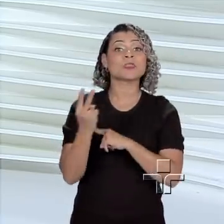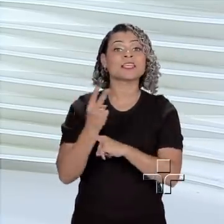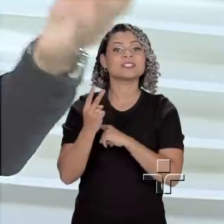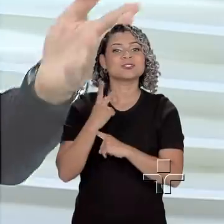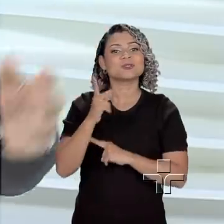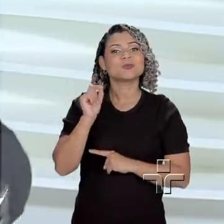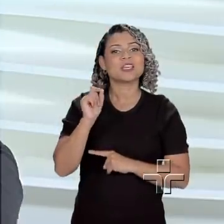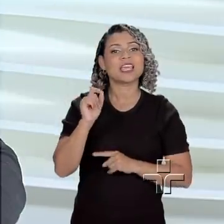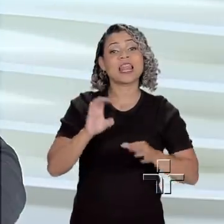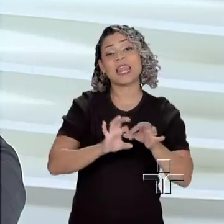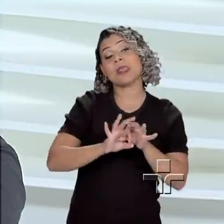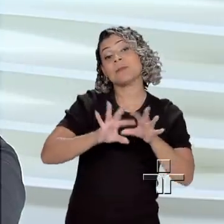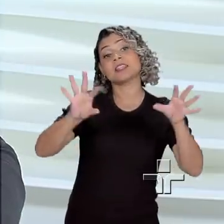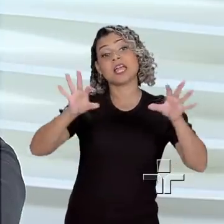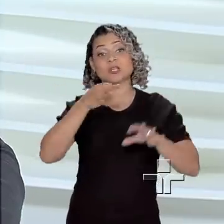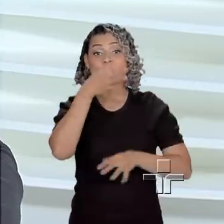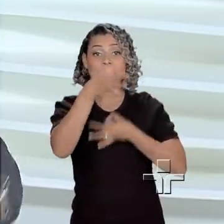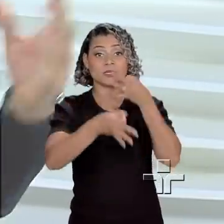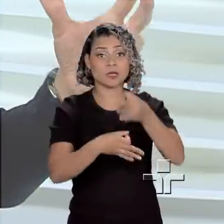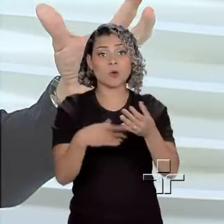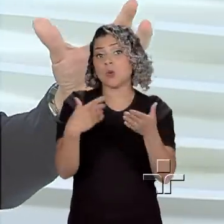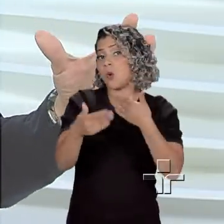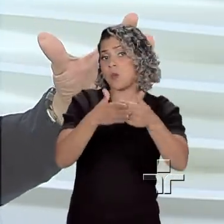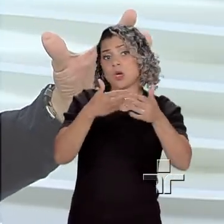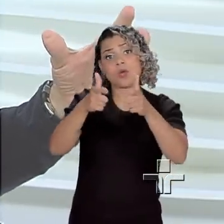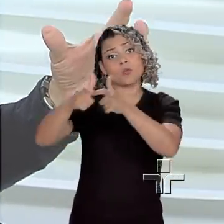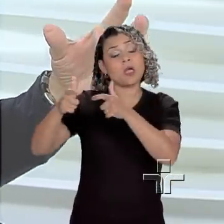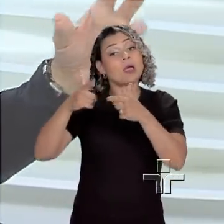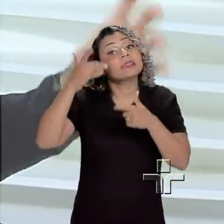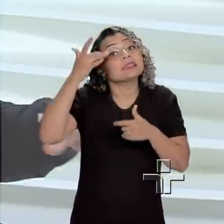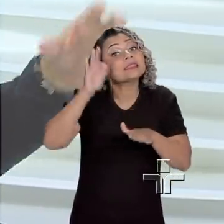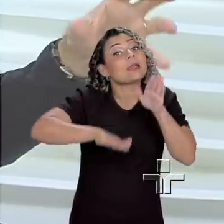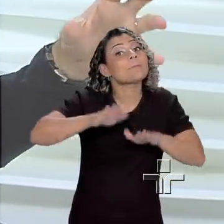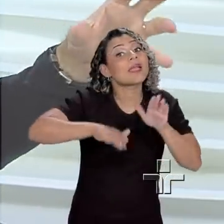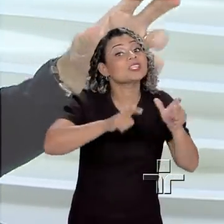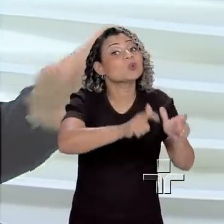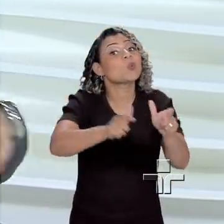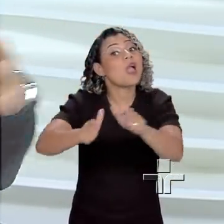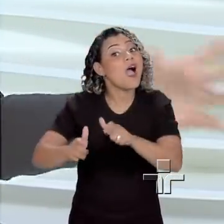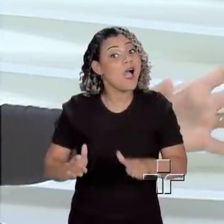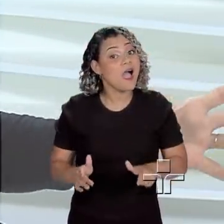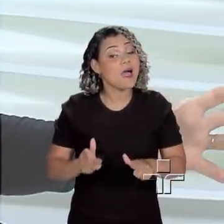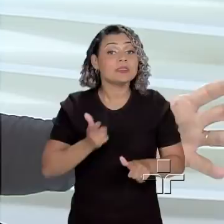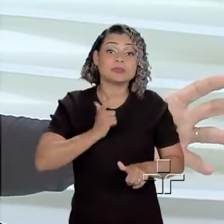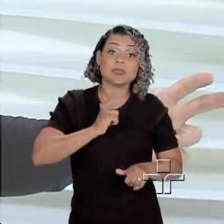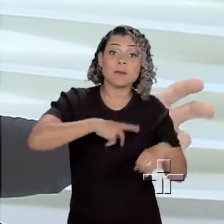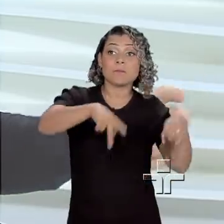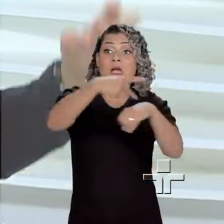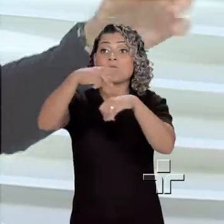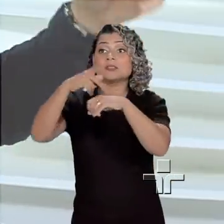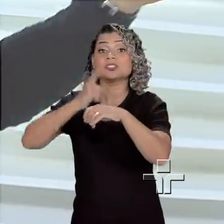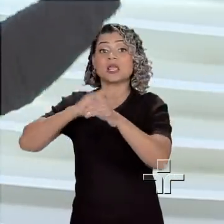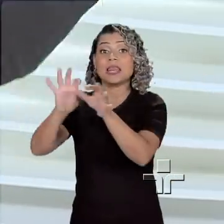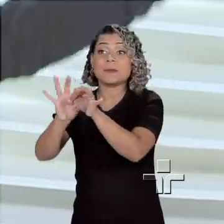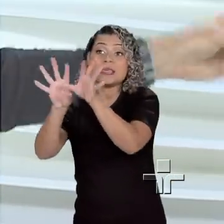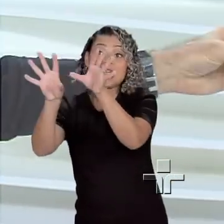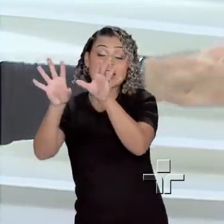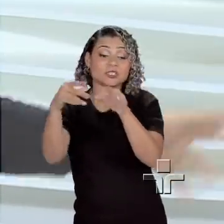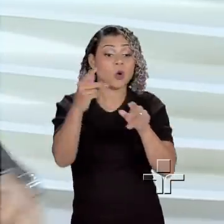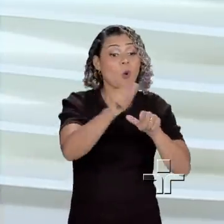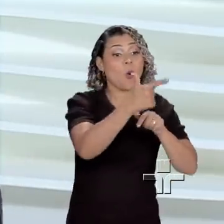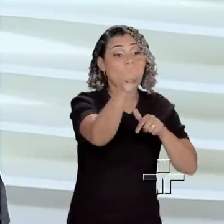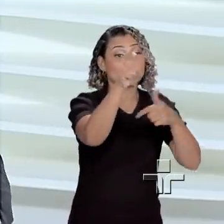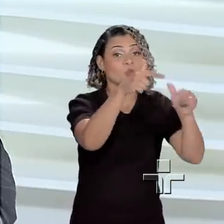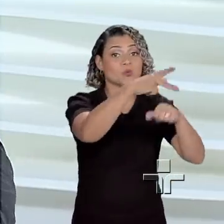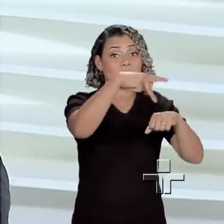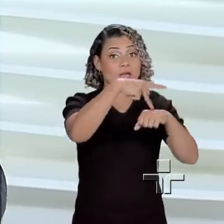expressão da região do mundo onde você estiver, é bom a gente ver que regiões diferentes têm liberdades diferentes, né? Então tem coisas que são proibidas